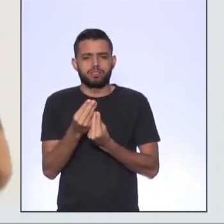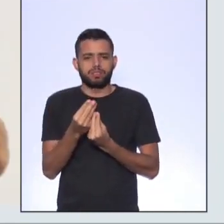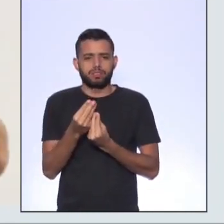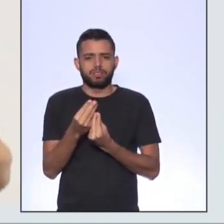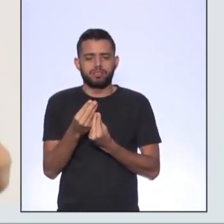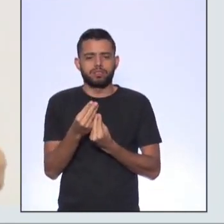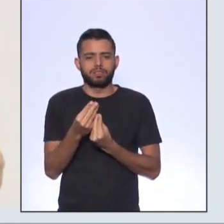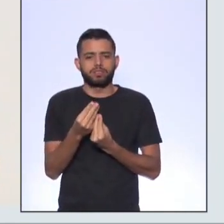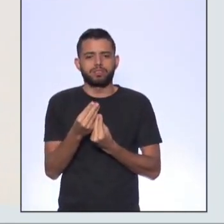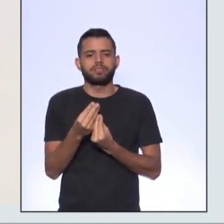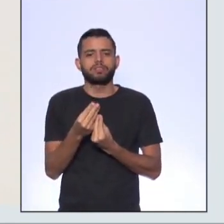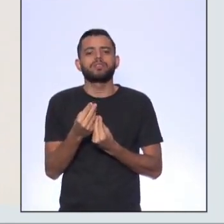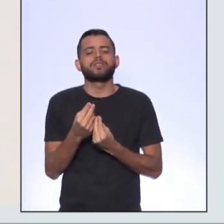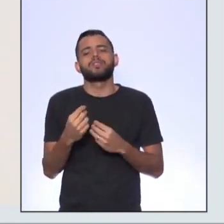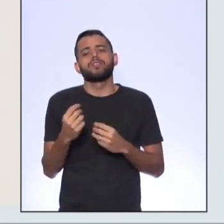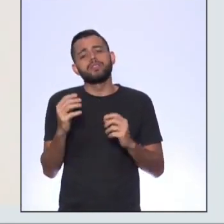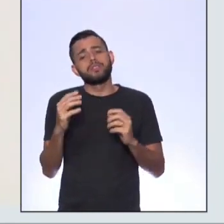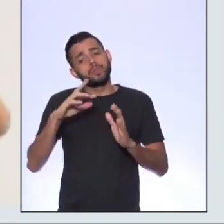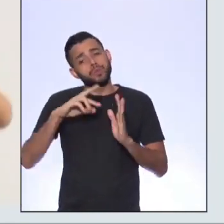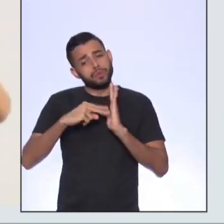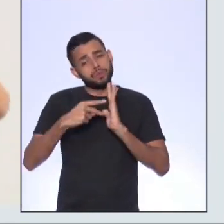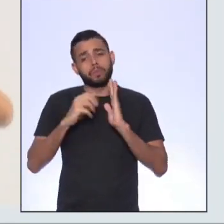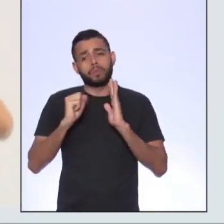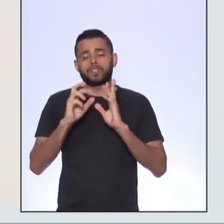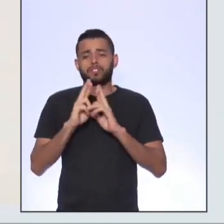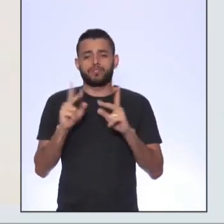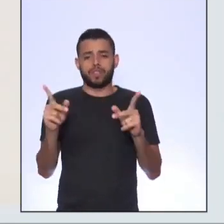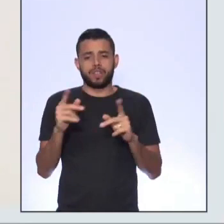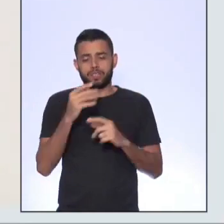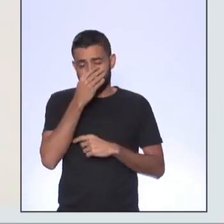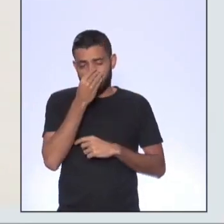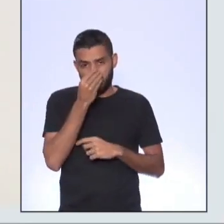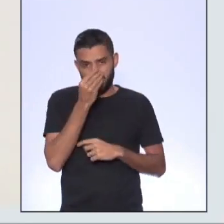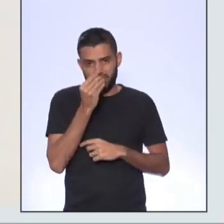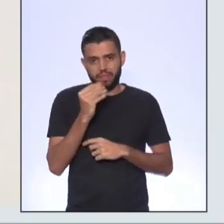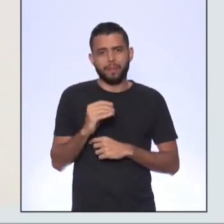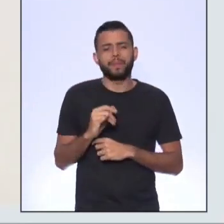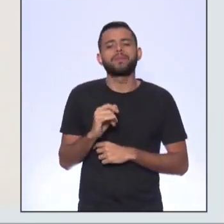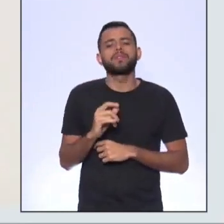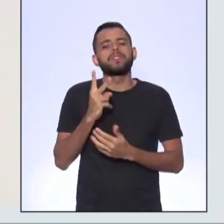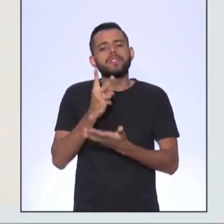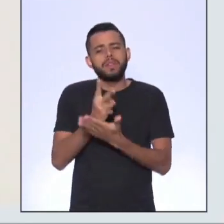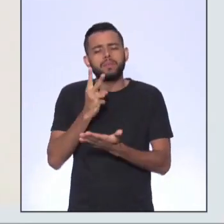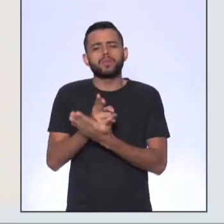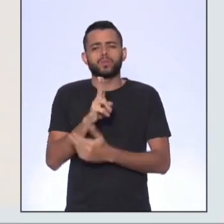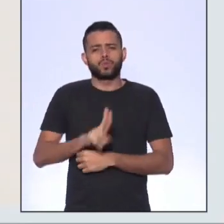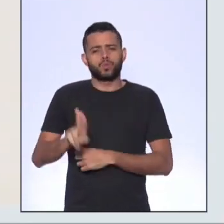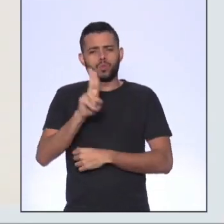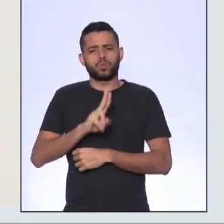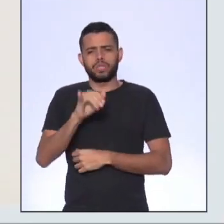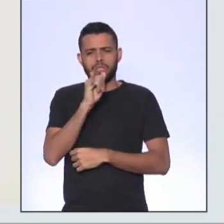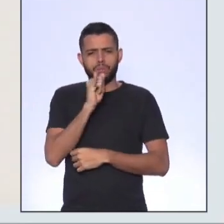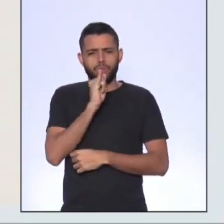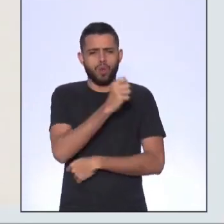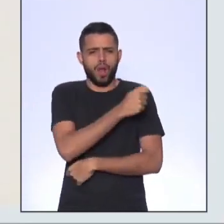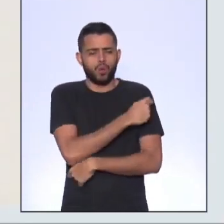sentido pode ser diferente. Eu tenho um exemplo que eu sempre uso para os meus alunos. Uma vez uma aluna chegou para mim,